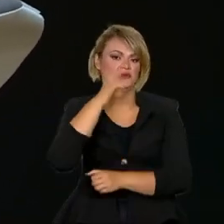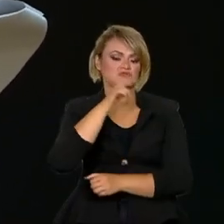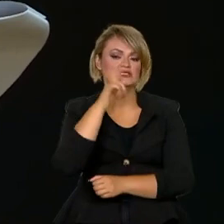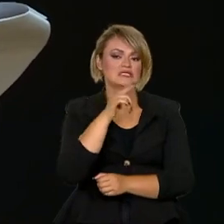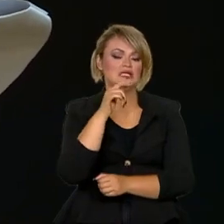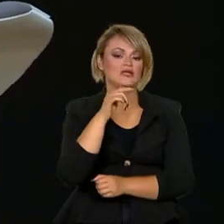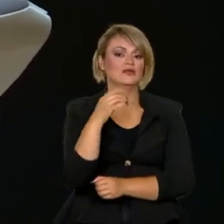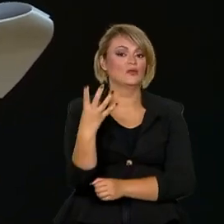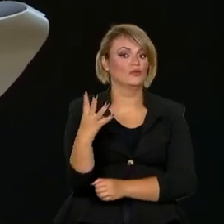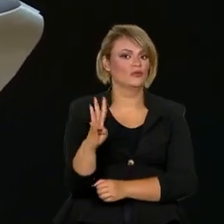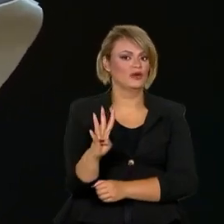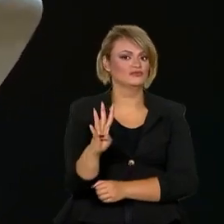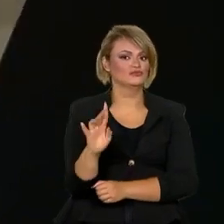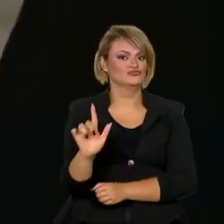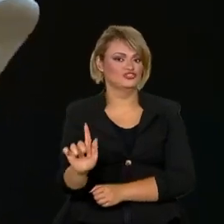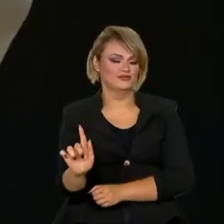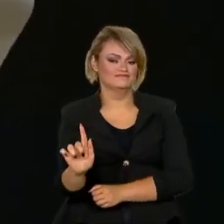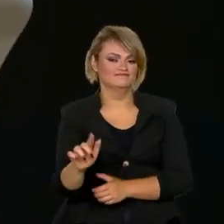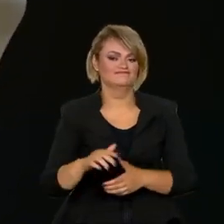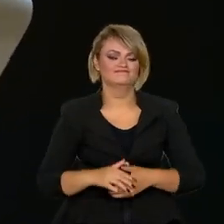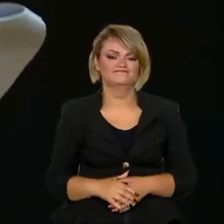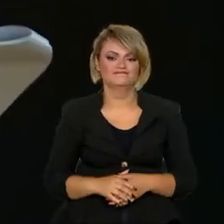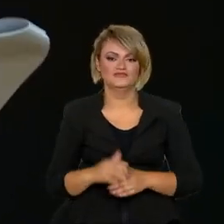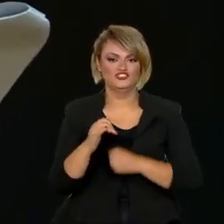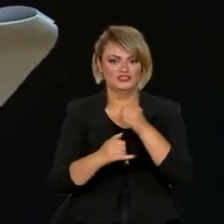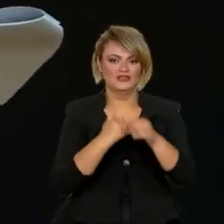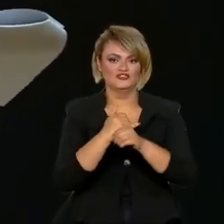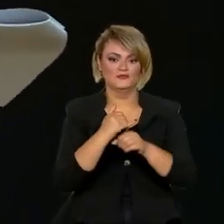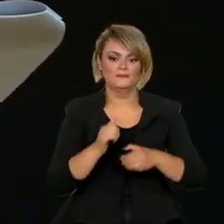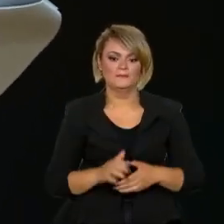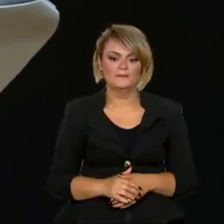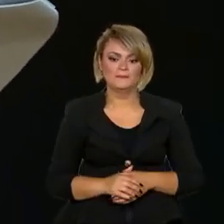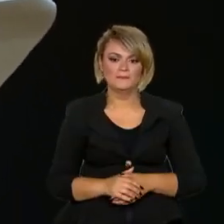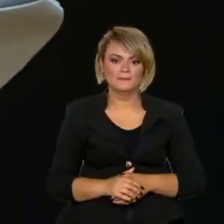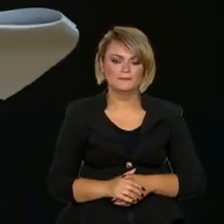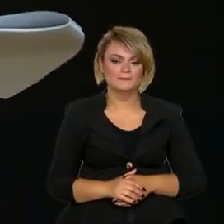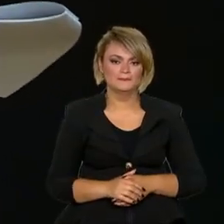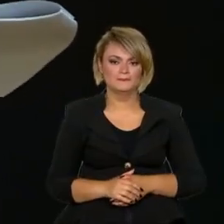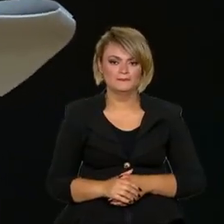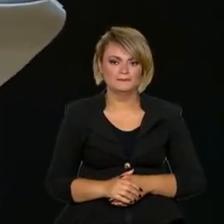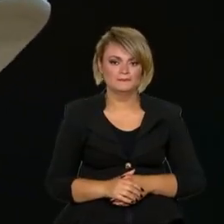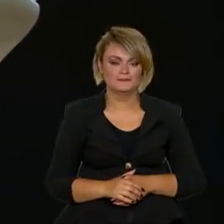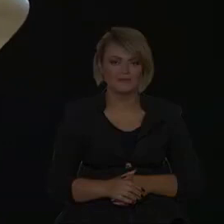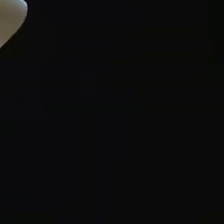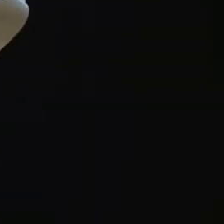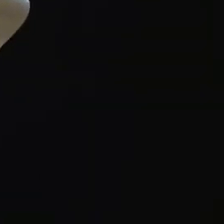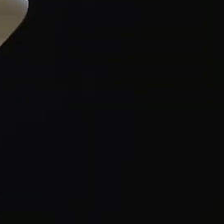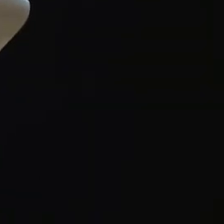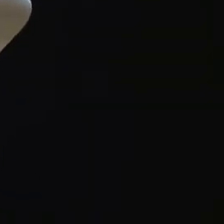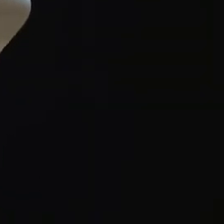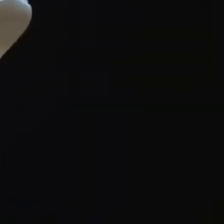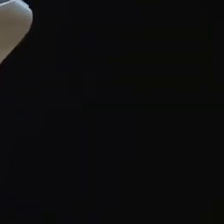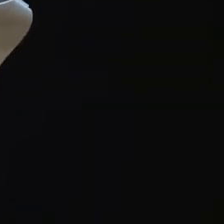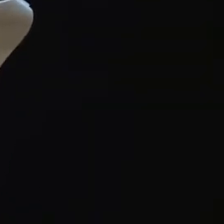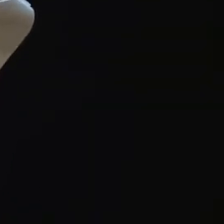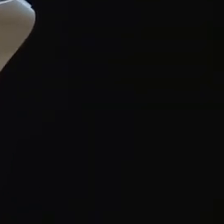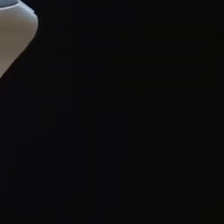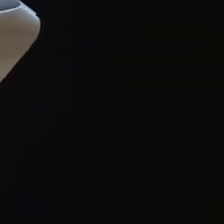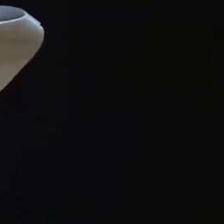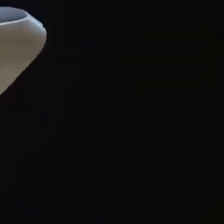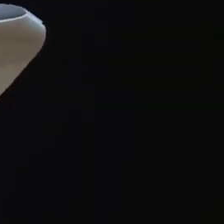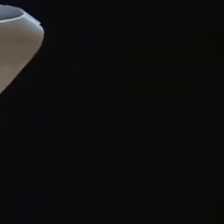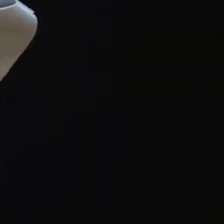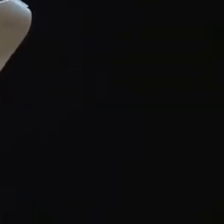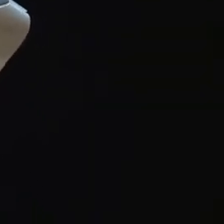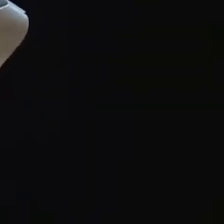receberão, poderão ter sinal de 4G. No caso do 5G, são 223